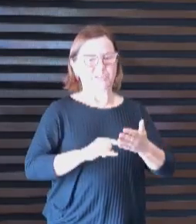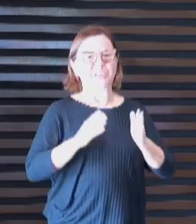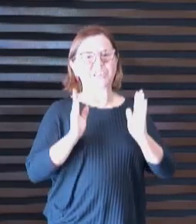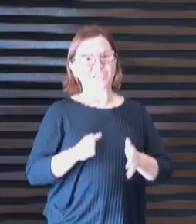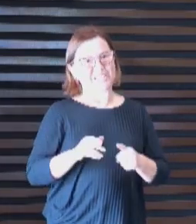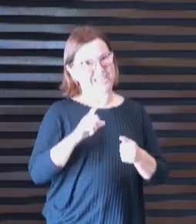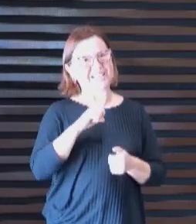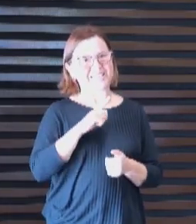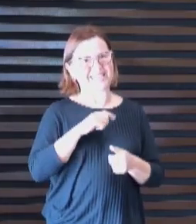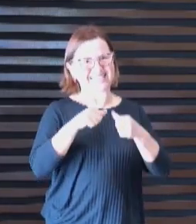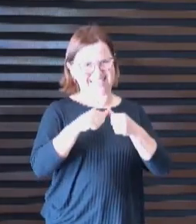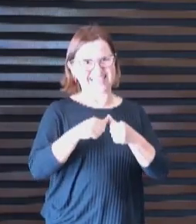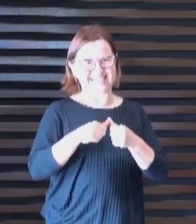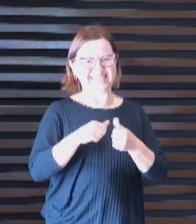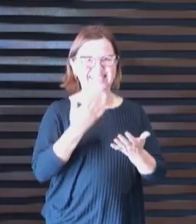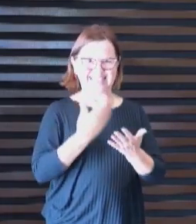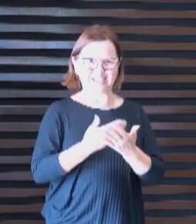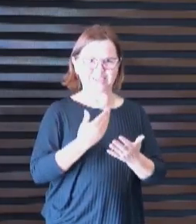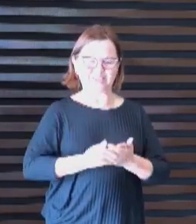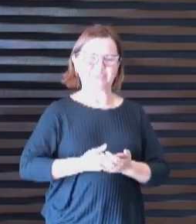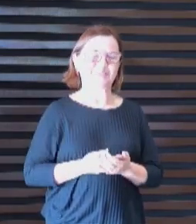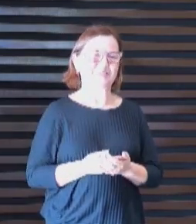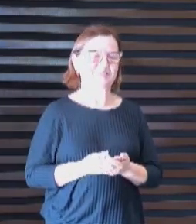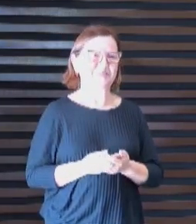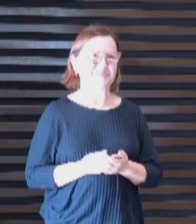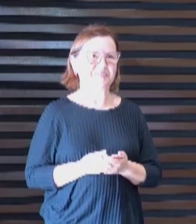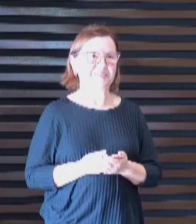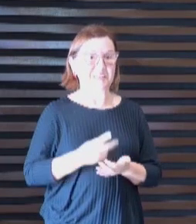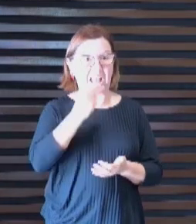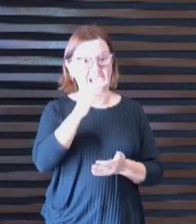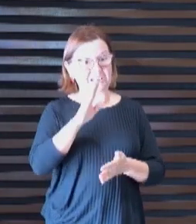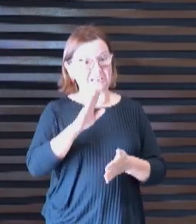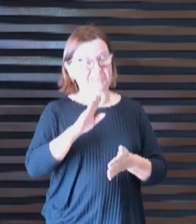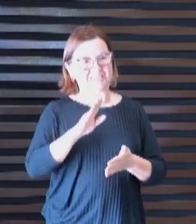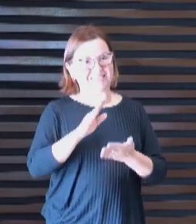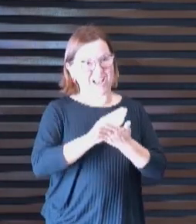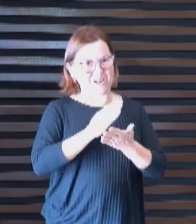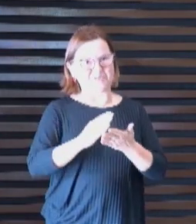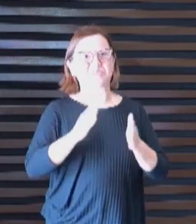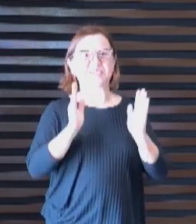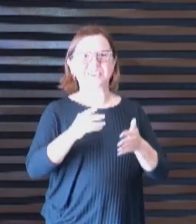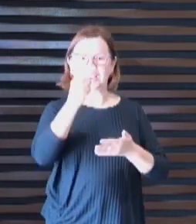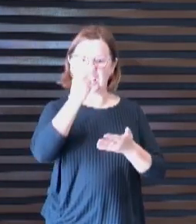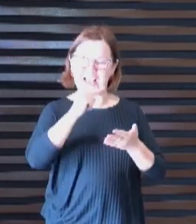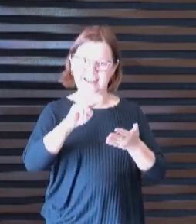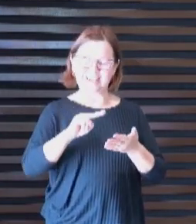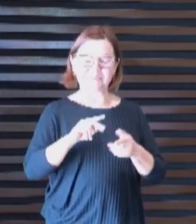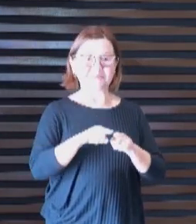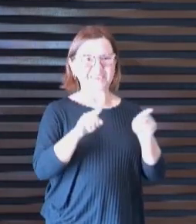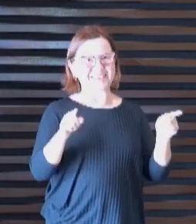né? Então talvez alguns já tenham até lido, mas hoje que nós vamos estar aí refletindo, meditando no que o